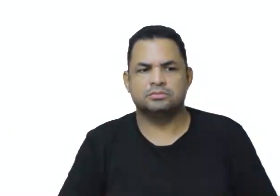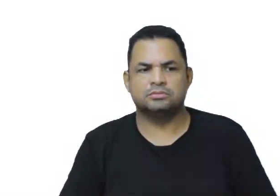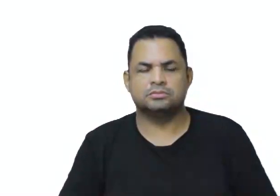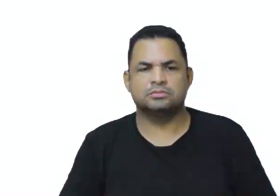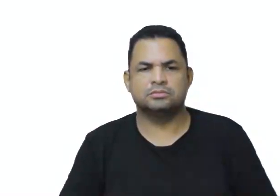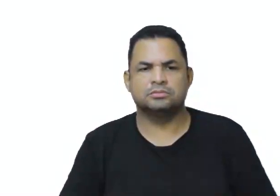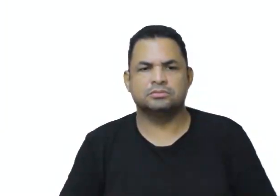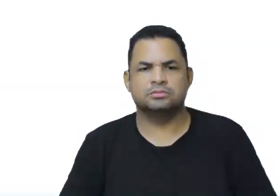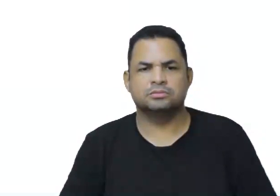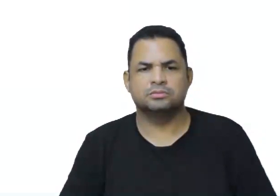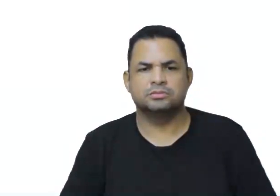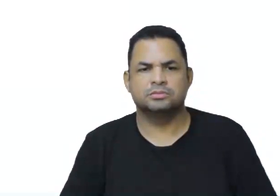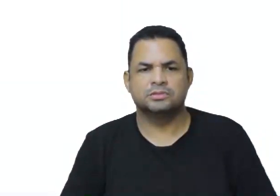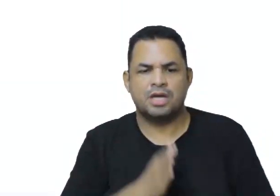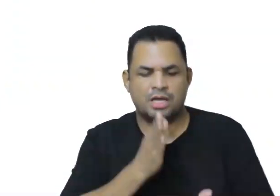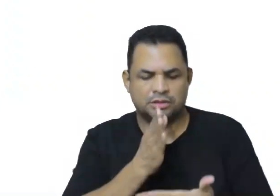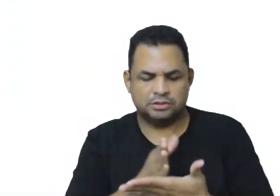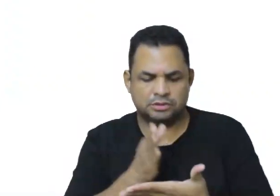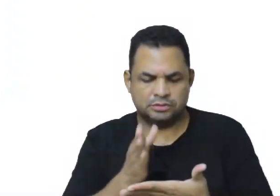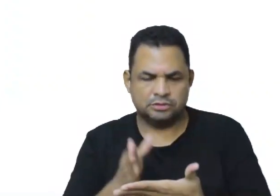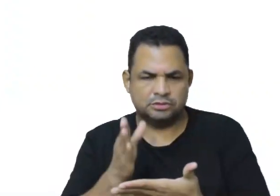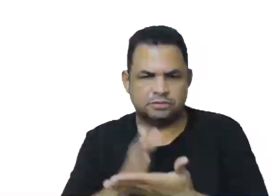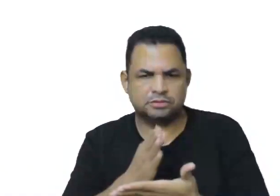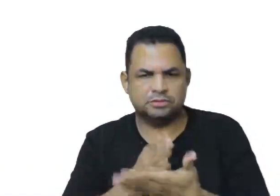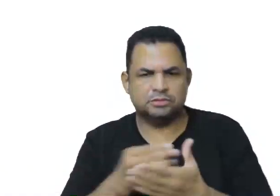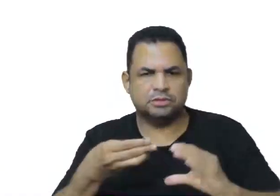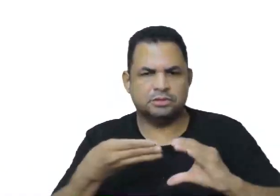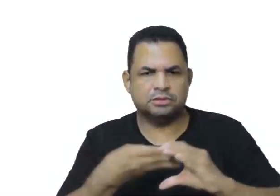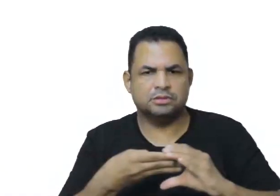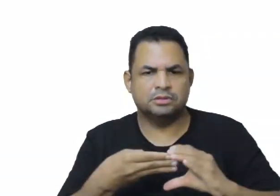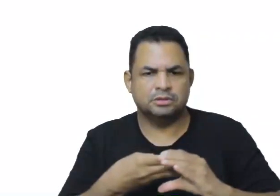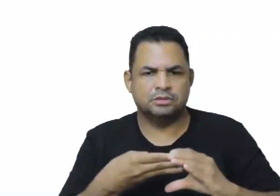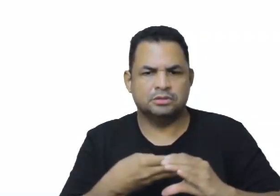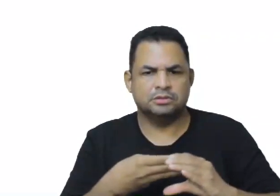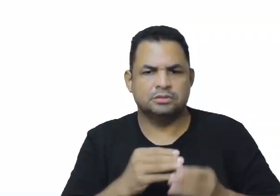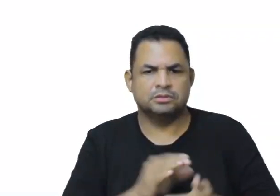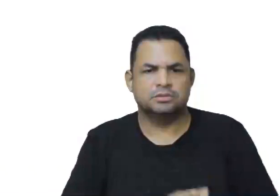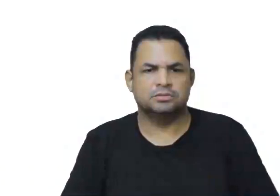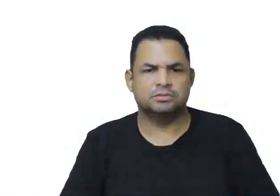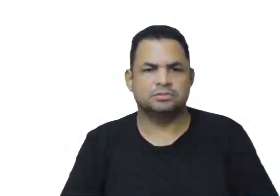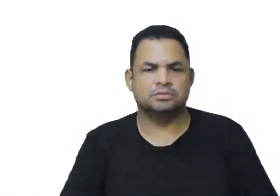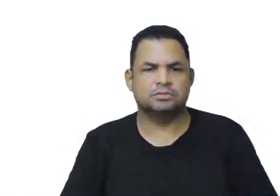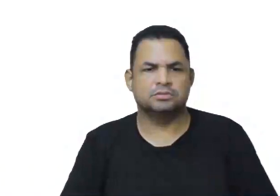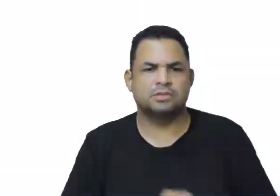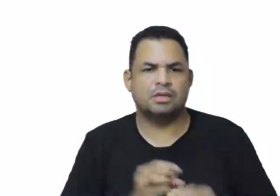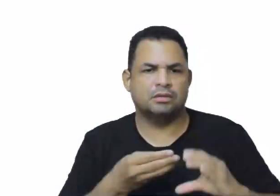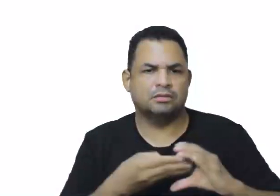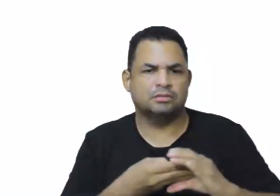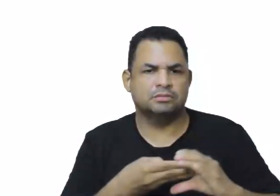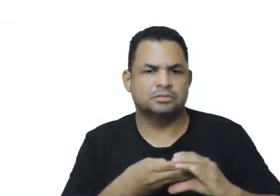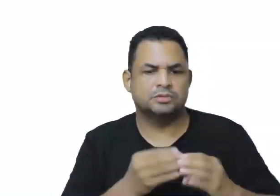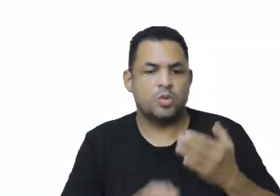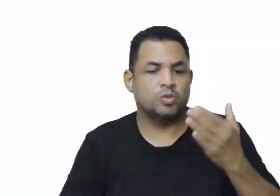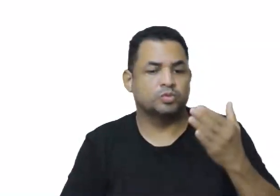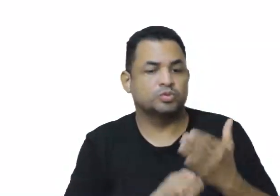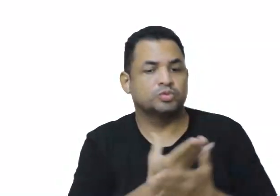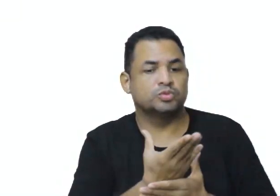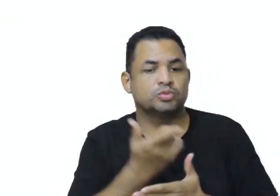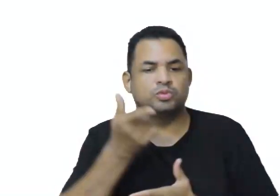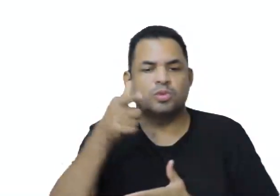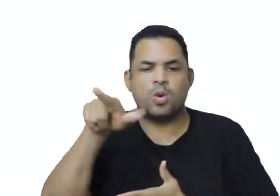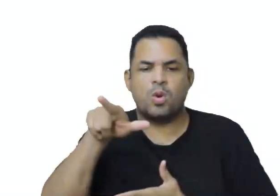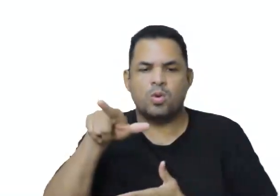Mitoses são divisões celulares nas quais uma célula dá origem a